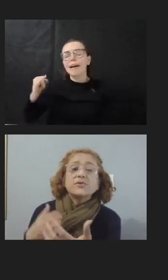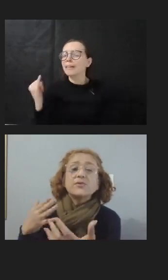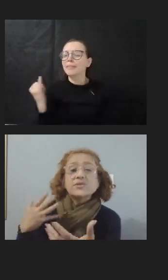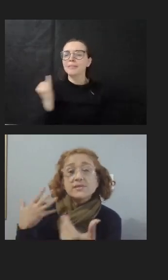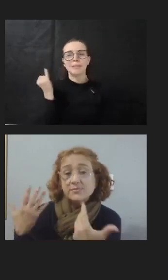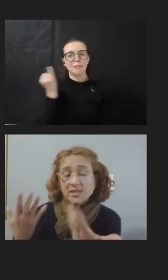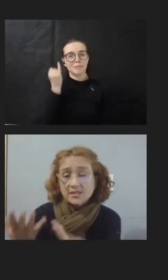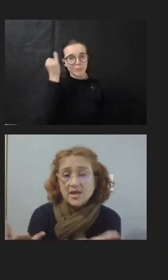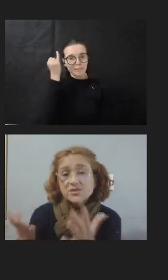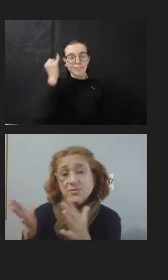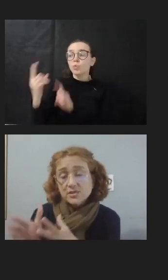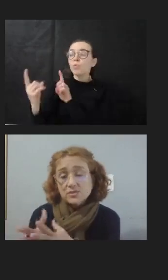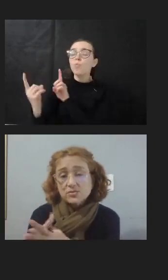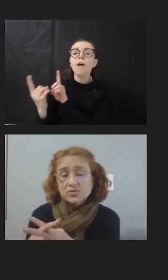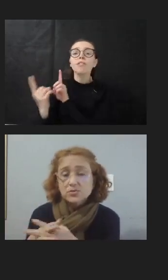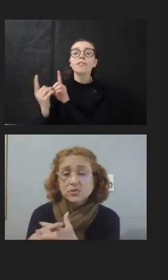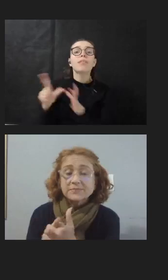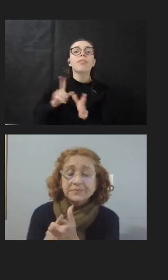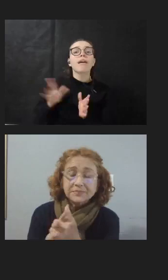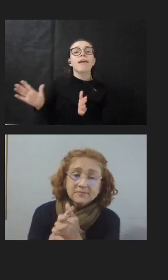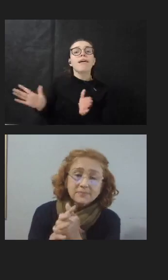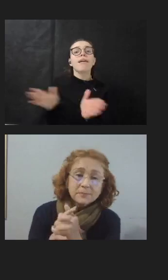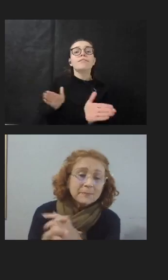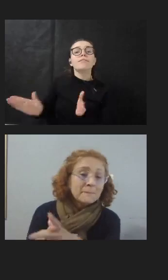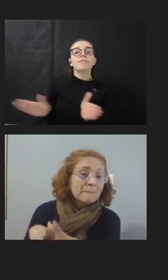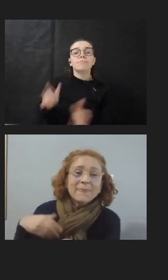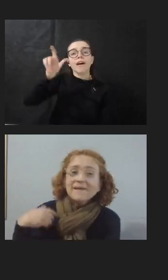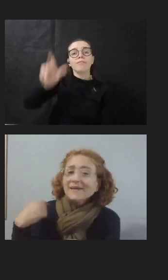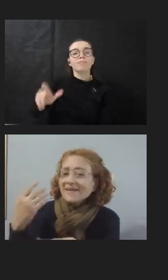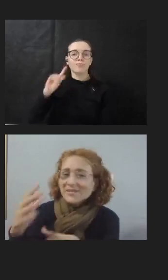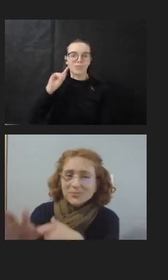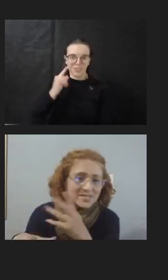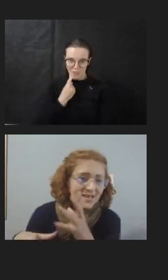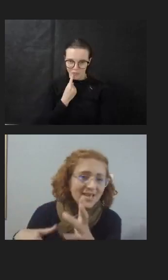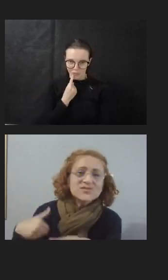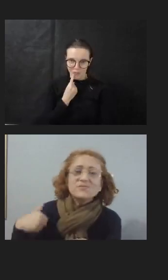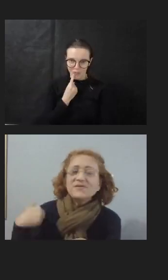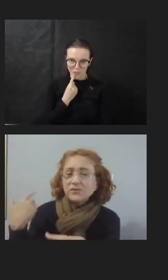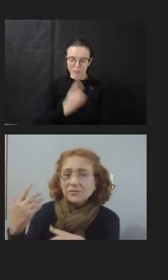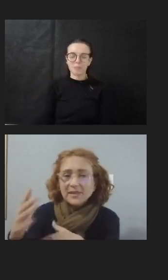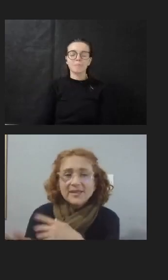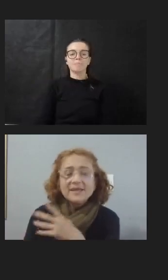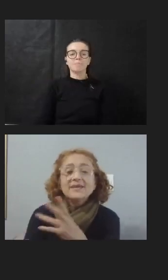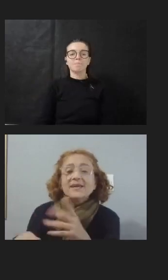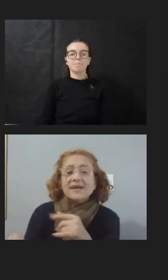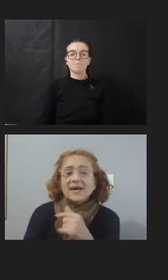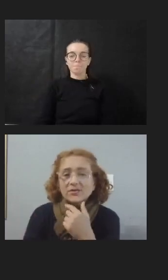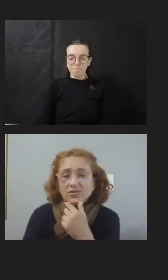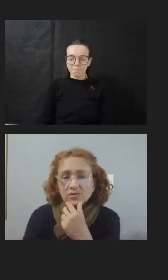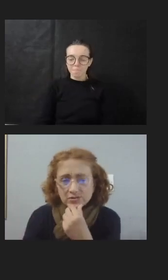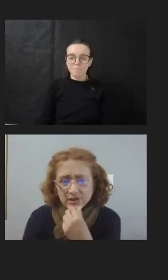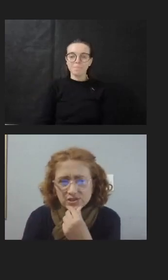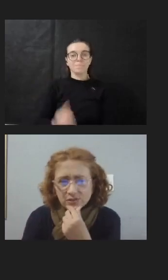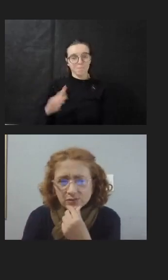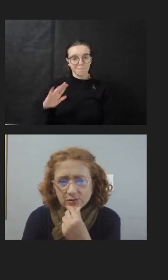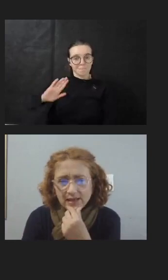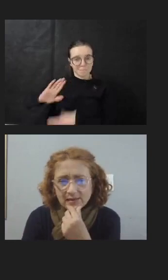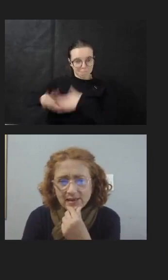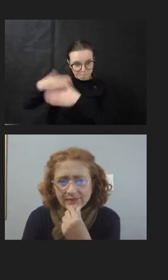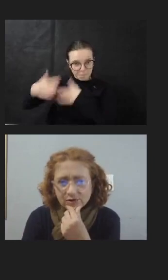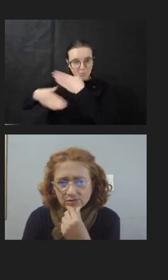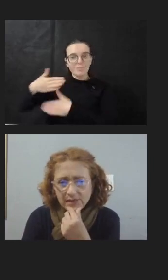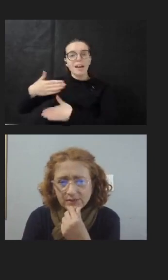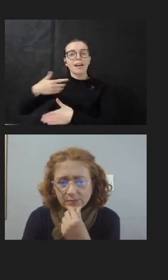atendimento com acessibilidade para a pessoa surda. E nesse processo eu me formei, aqui acho